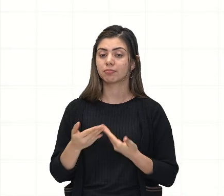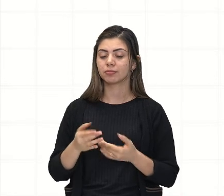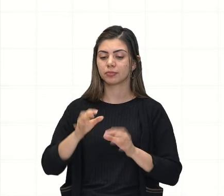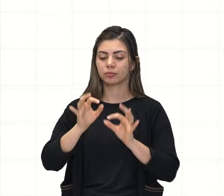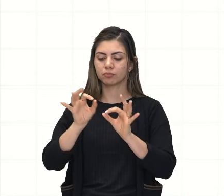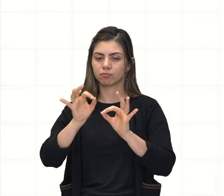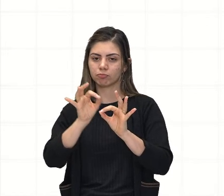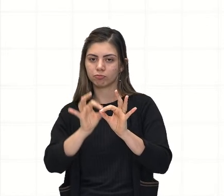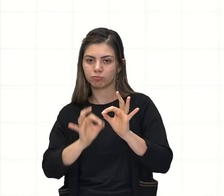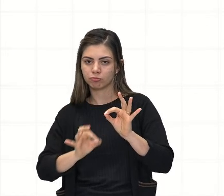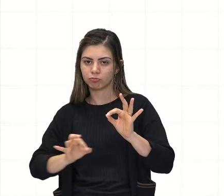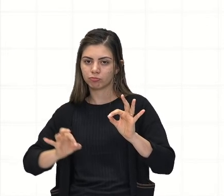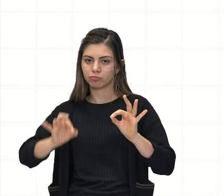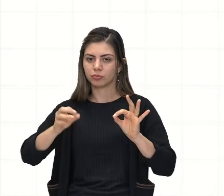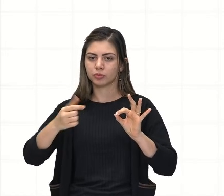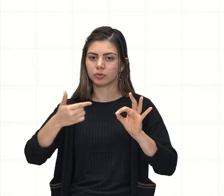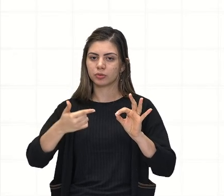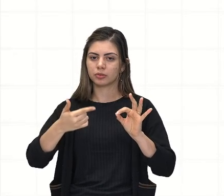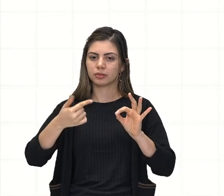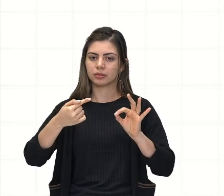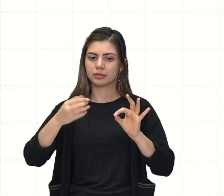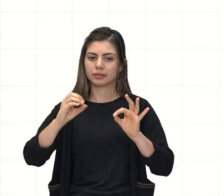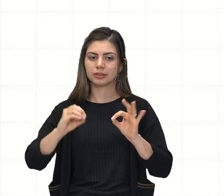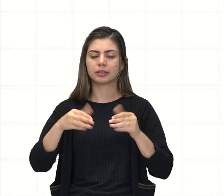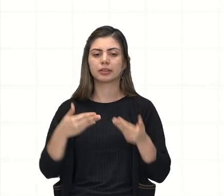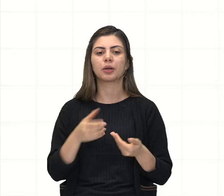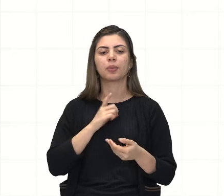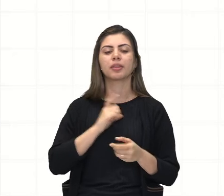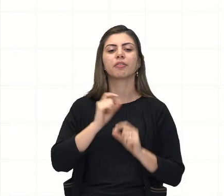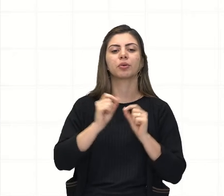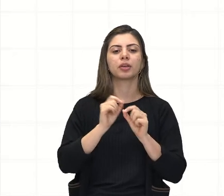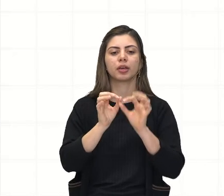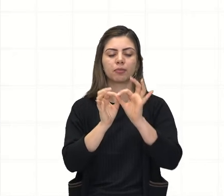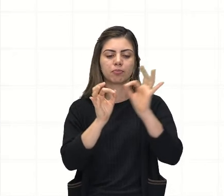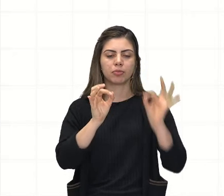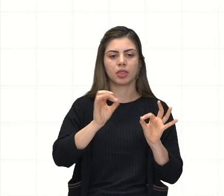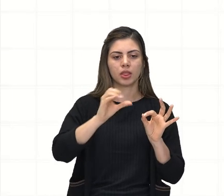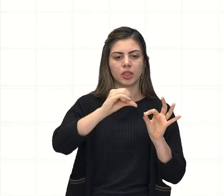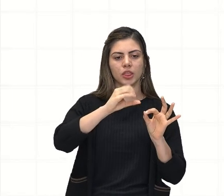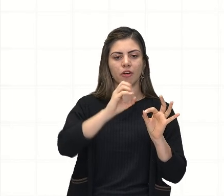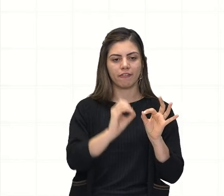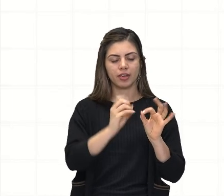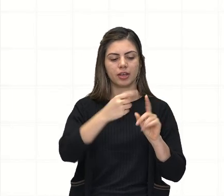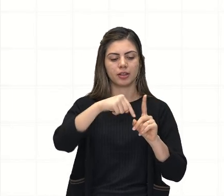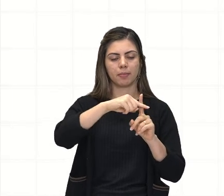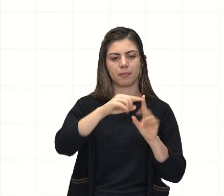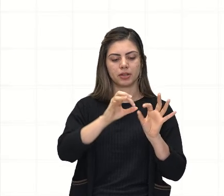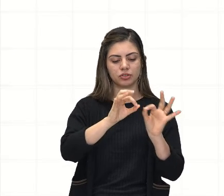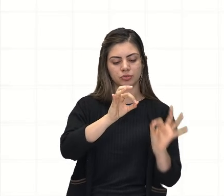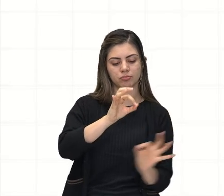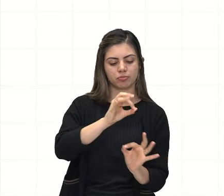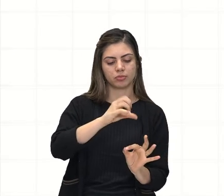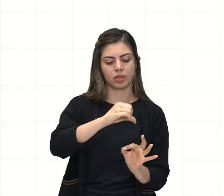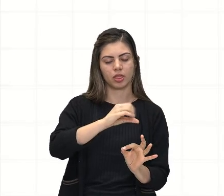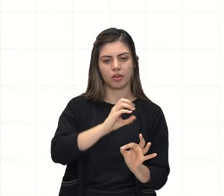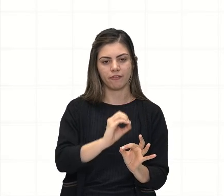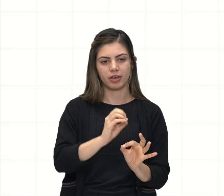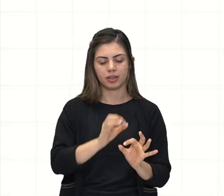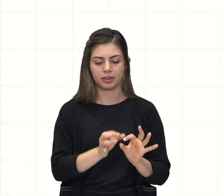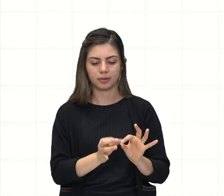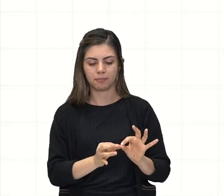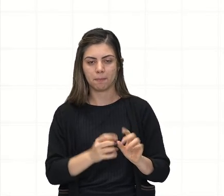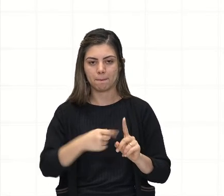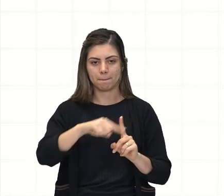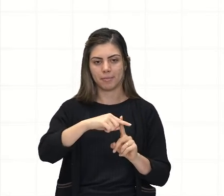270 graus, ó. 90 mais 90, 180, né? Ó, 3 vezes 90 graus.